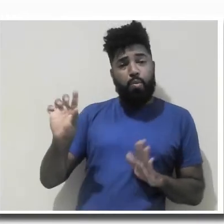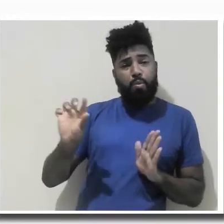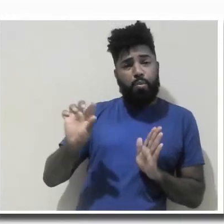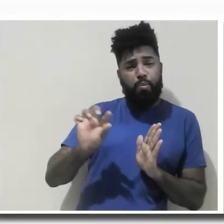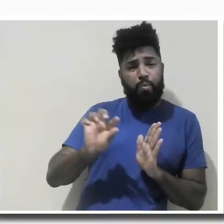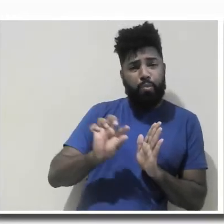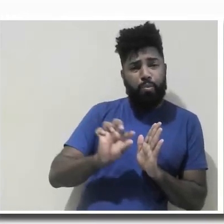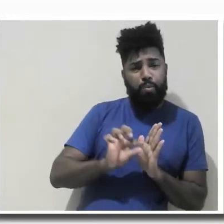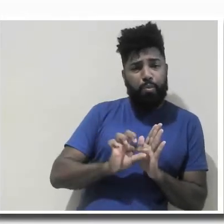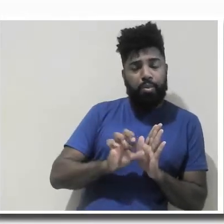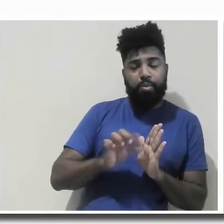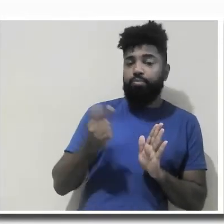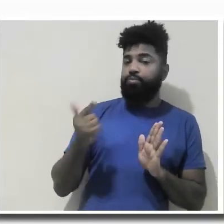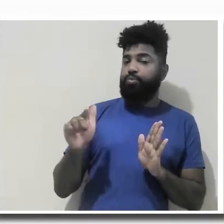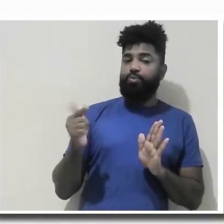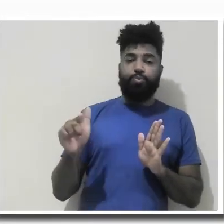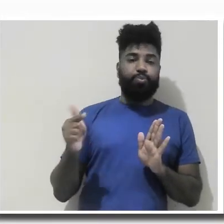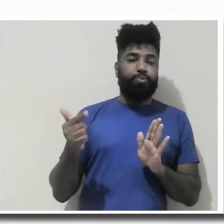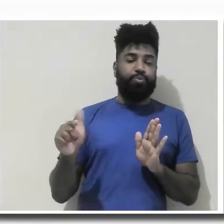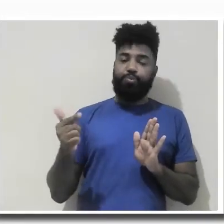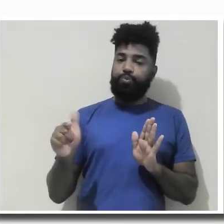Porque sempre que,